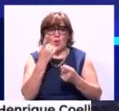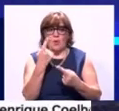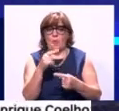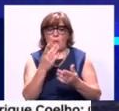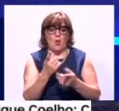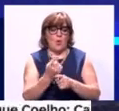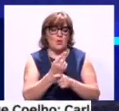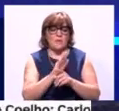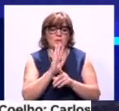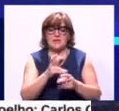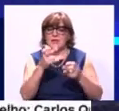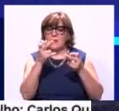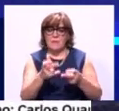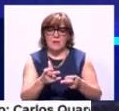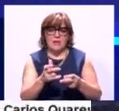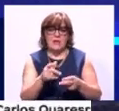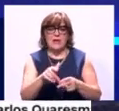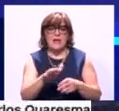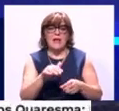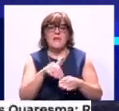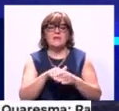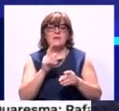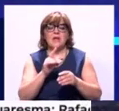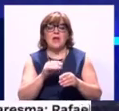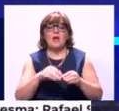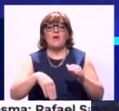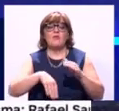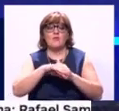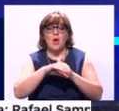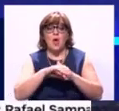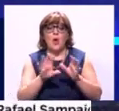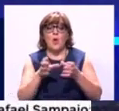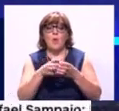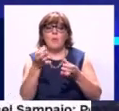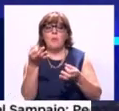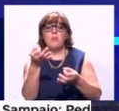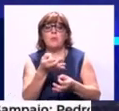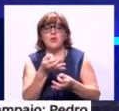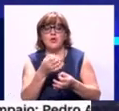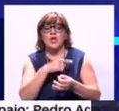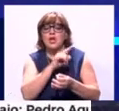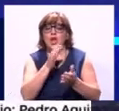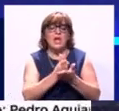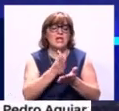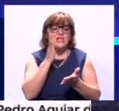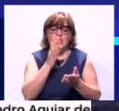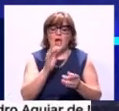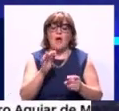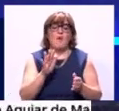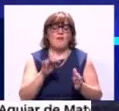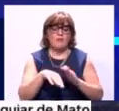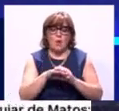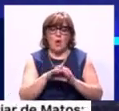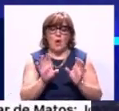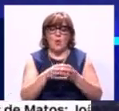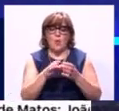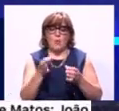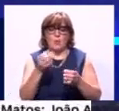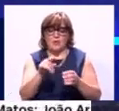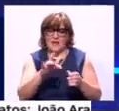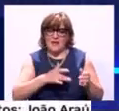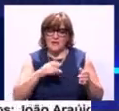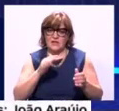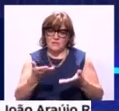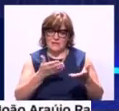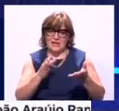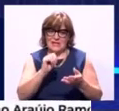coisa. Temos que debater isto, estas eleições servem para quê? Futebol Clube do Porto. A nós o que nos interessa é só Futebol Clube do Porto. Esta direção depois não vai ter, vai ter